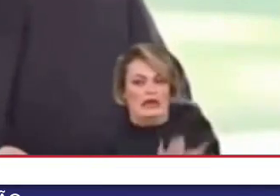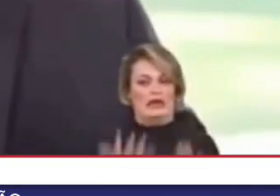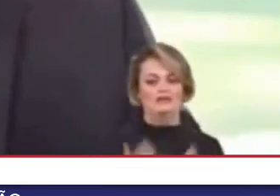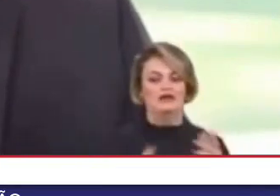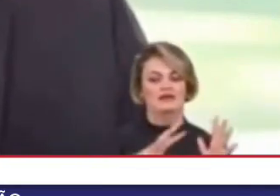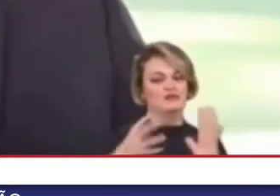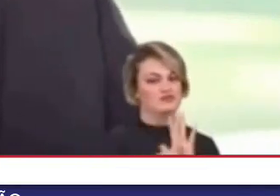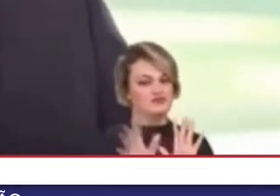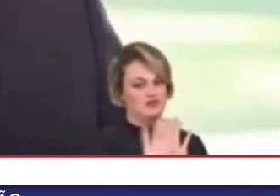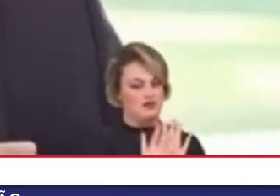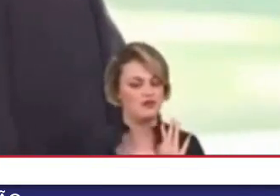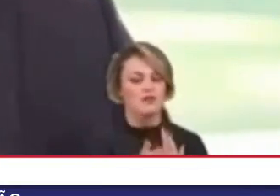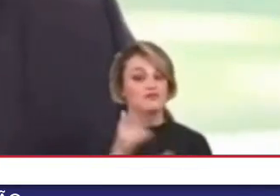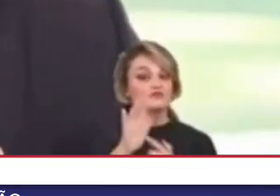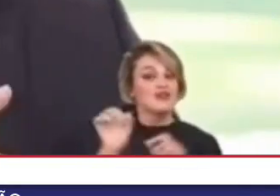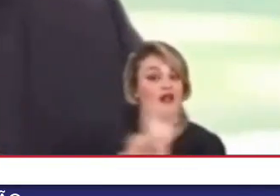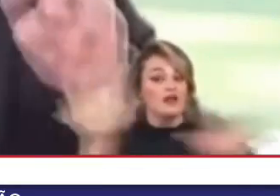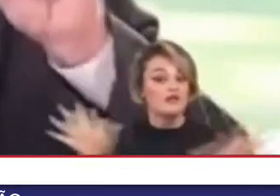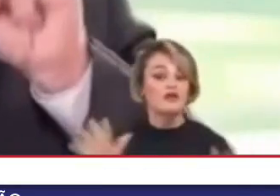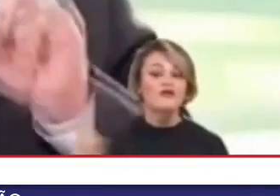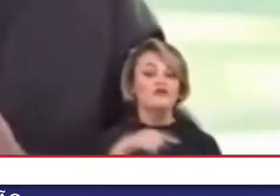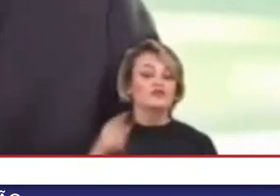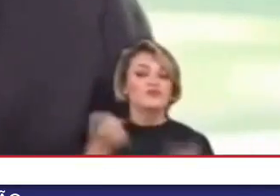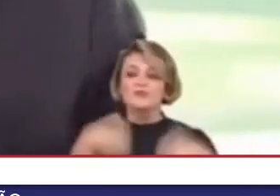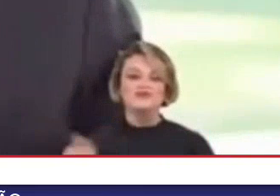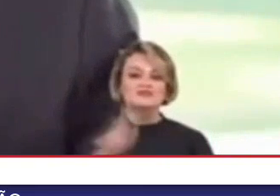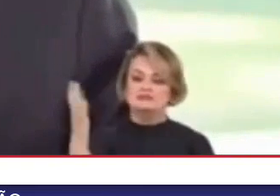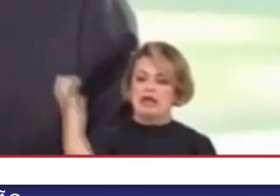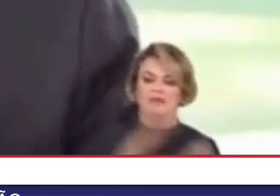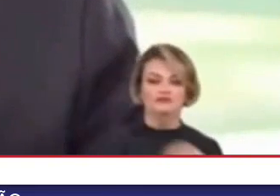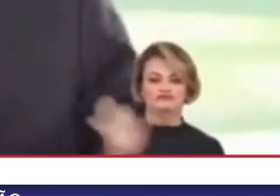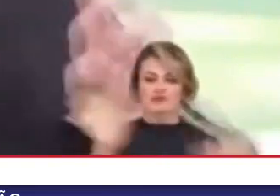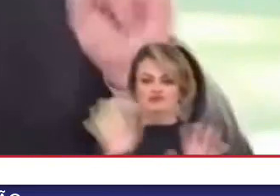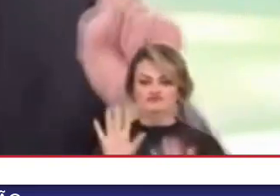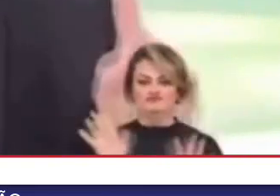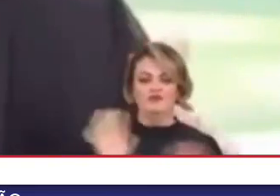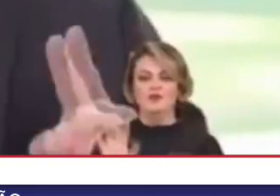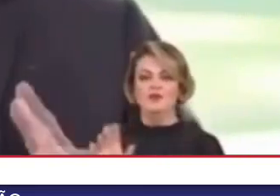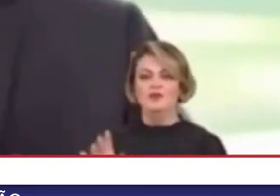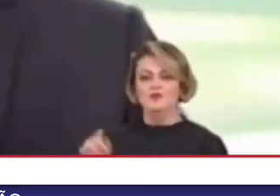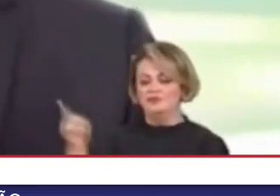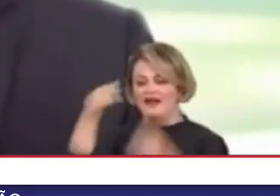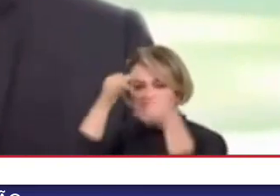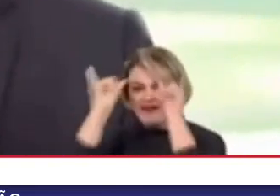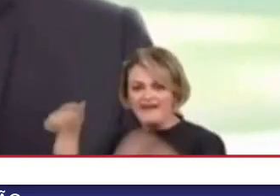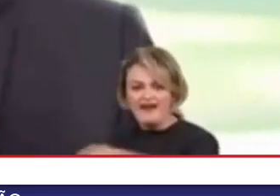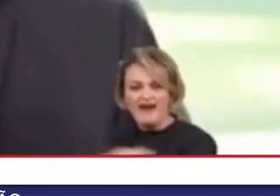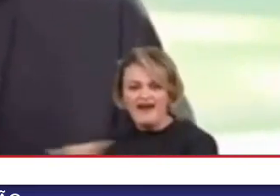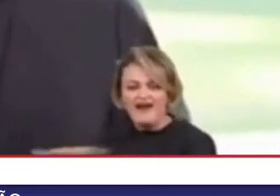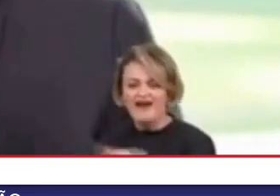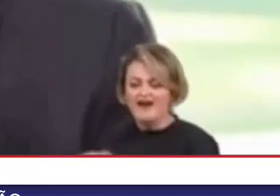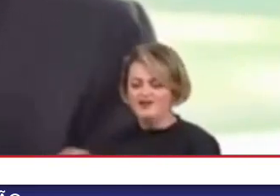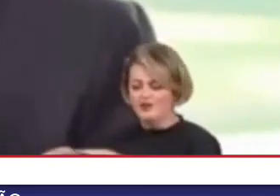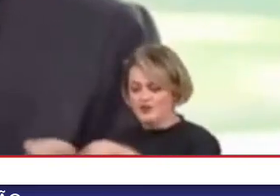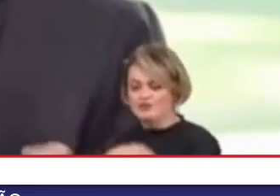ficar claro isso, que nós não precisamos derrubar uma árvore para criar uma cabeça de gado ou para plantar 1 hectare de soja. Nós